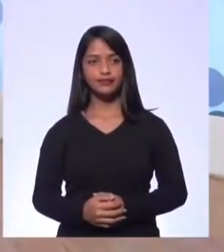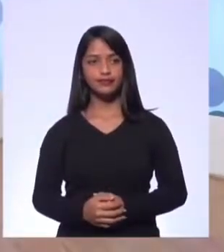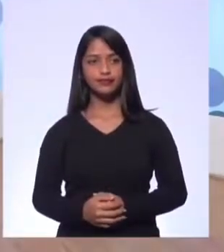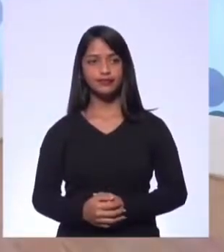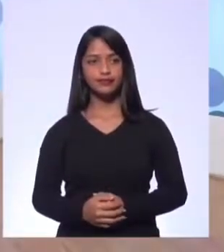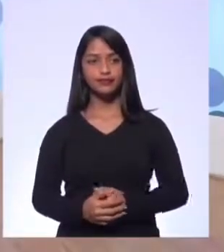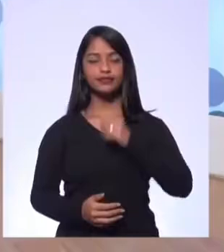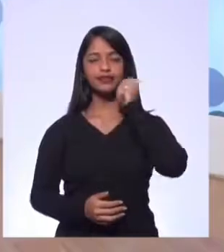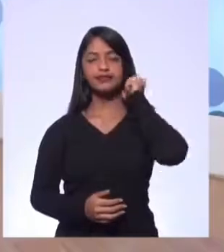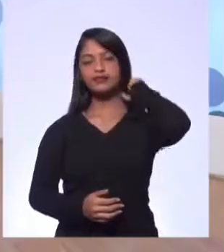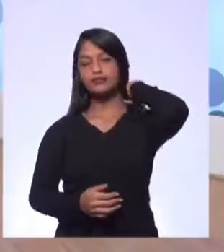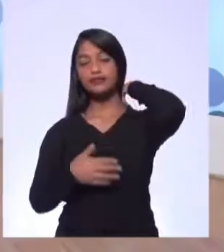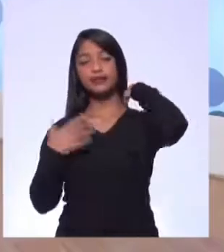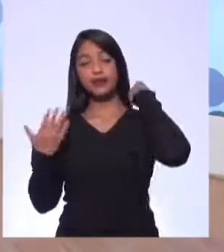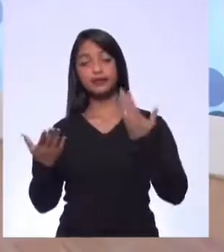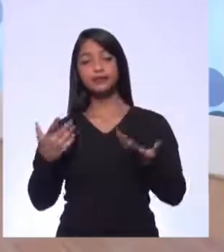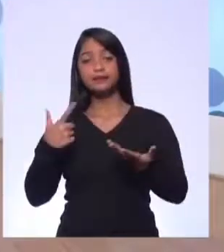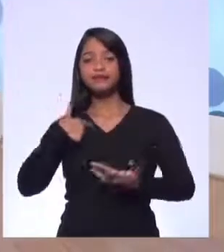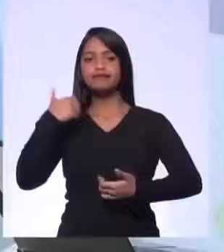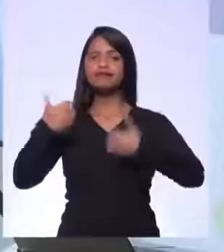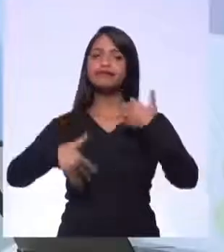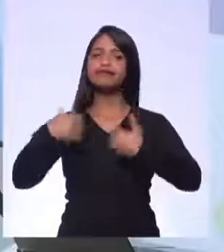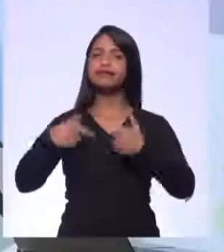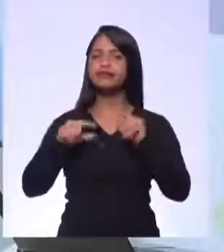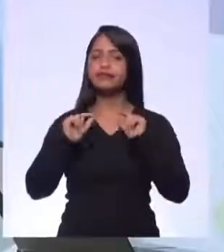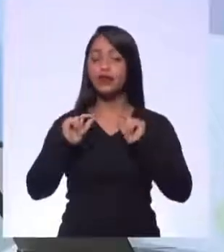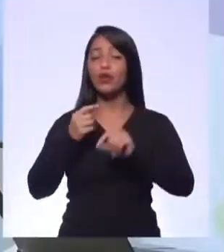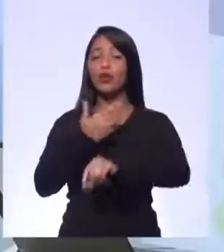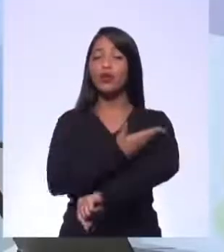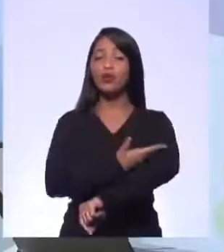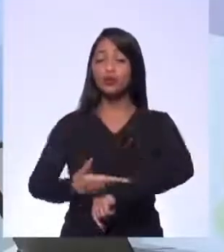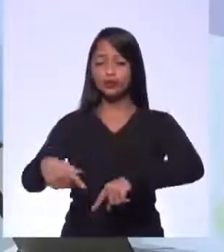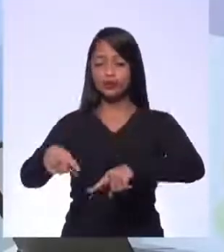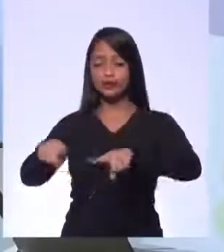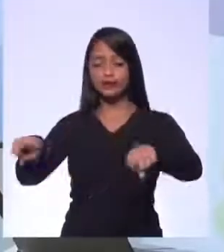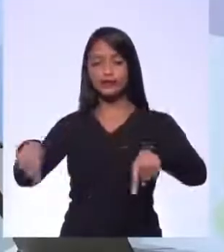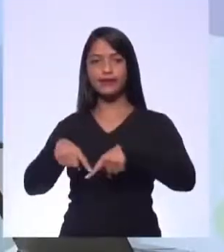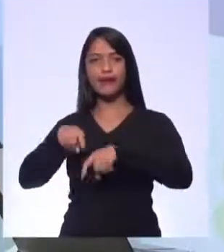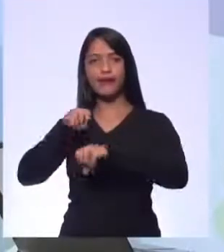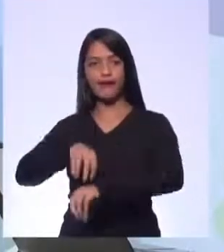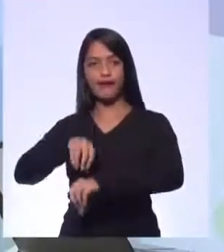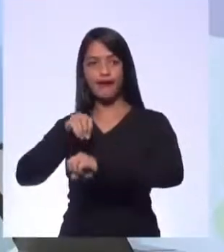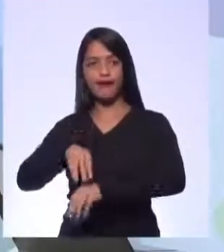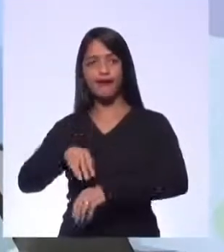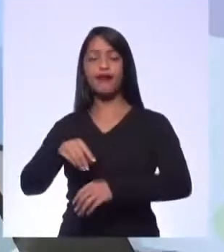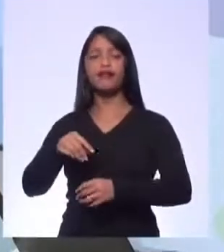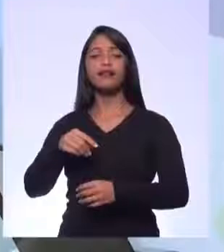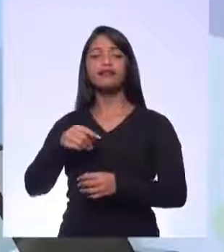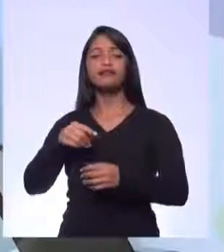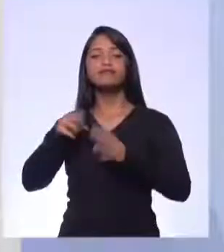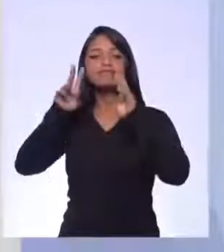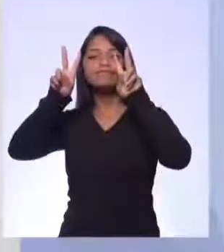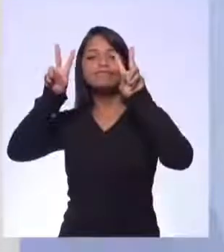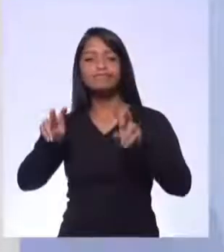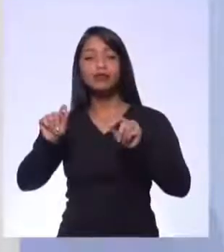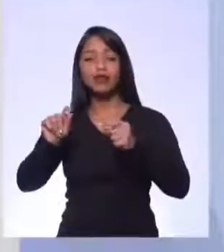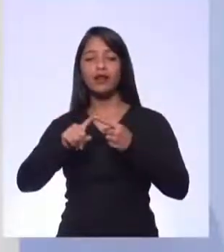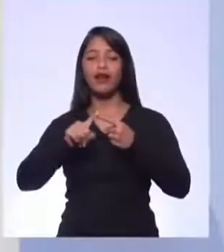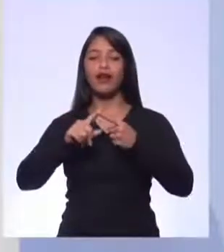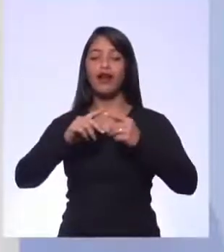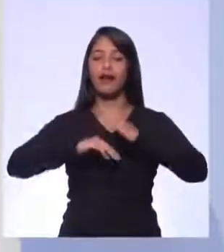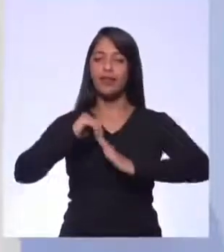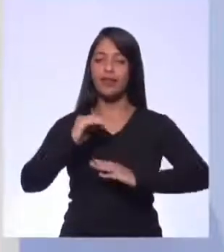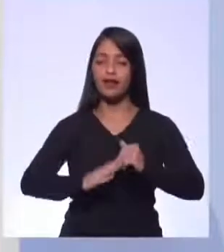Então, o que eu falei aqui para vocês, que em sala de aula, a gente usa mais para falar sobre habilidade, capacidade